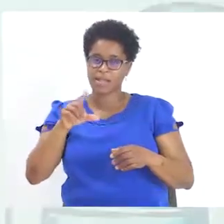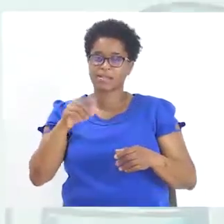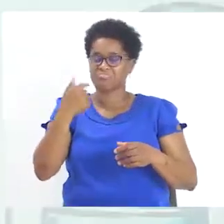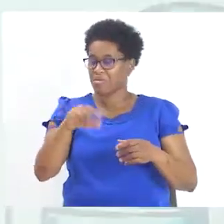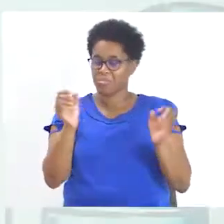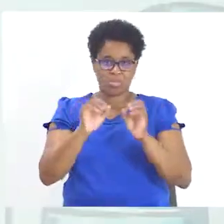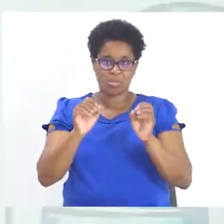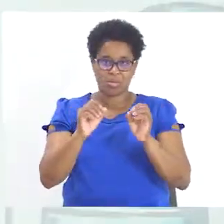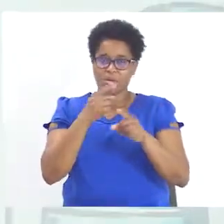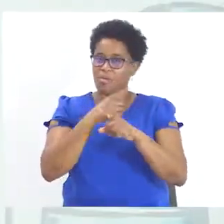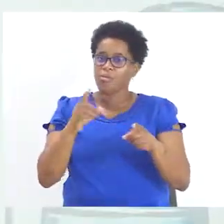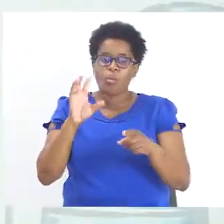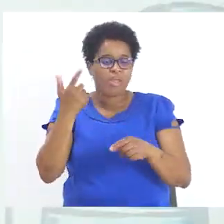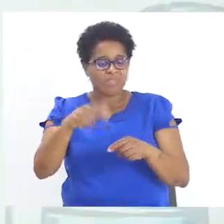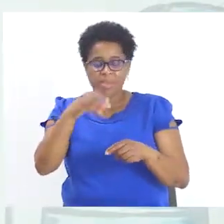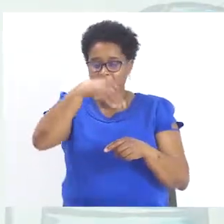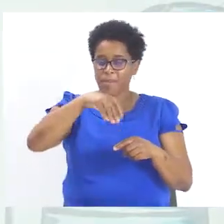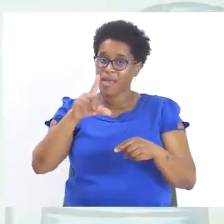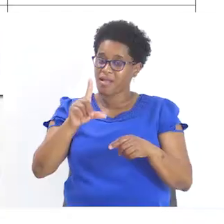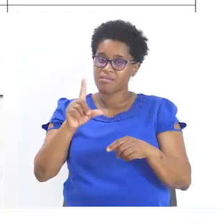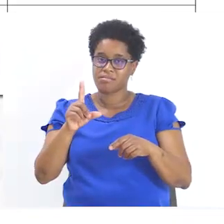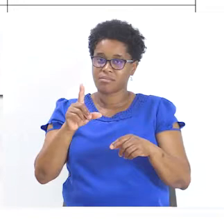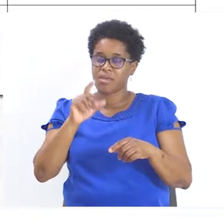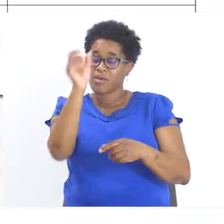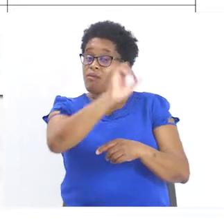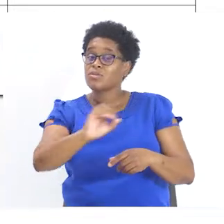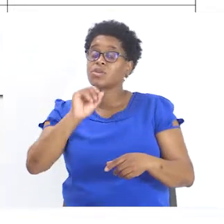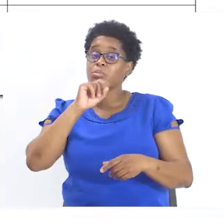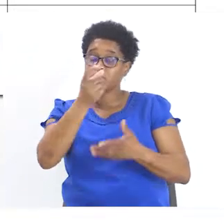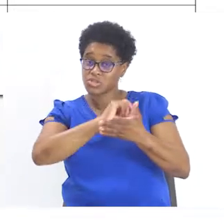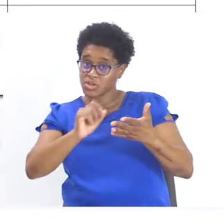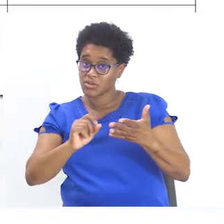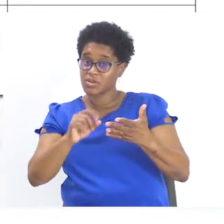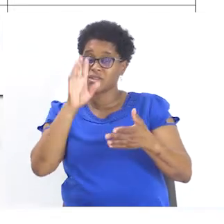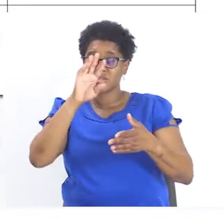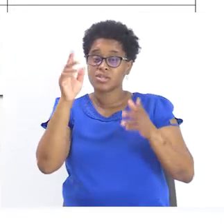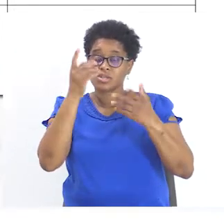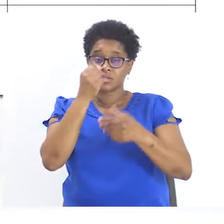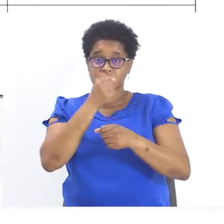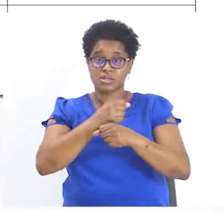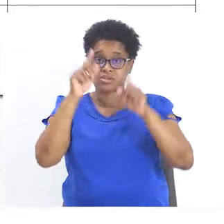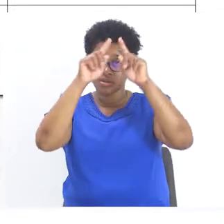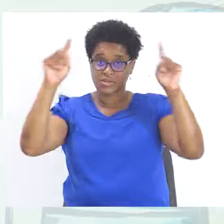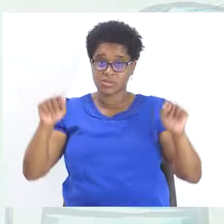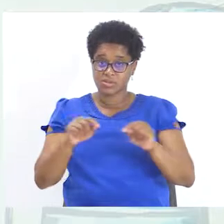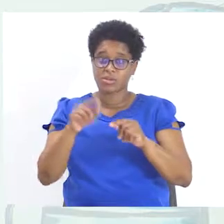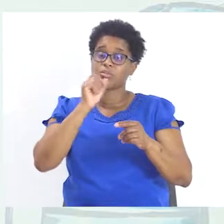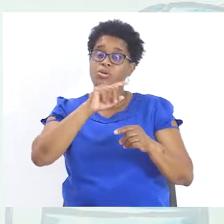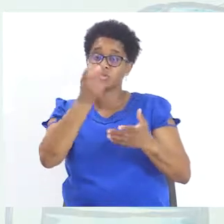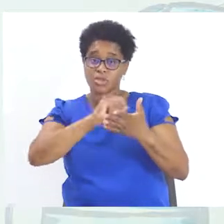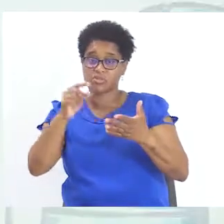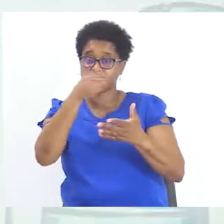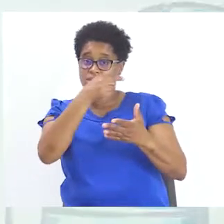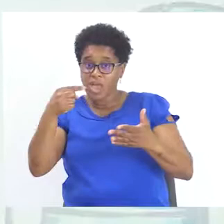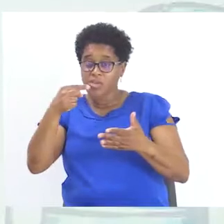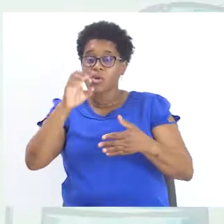tem. Quando não tem parte literal, vocês podem escrever, se o exercício for dado numa tabela, vocês podem colocar um traço ou podem escrever